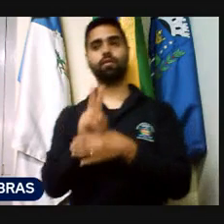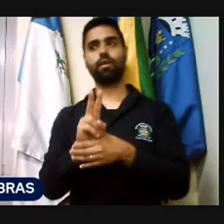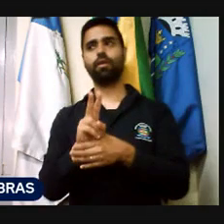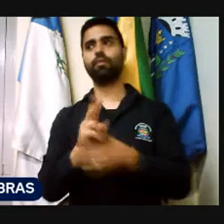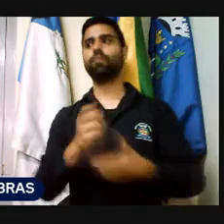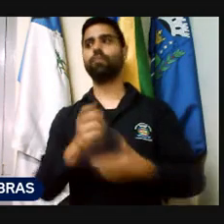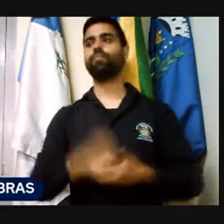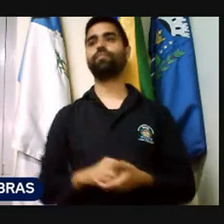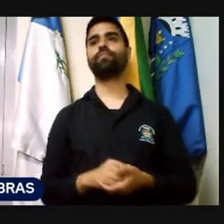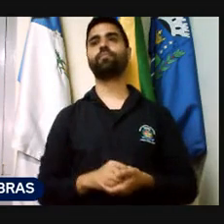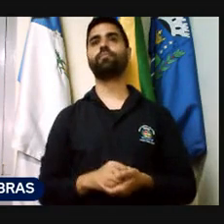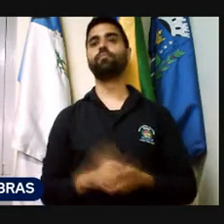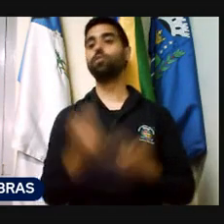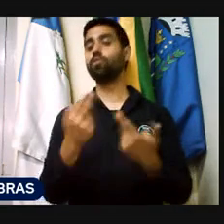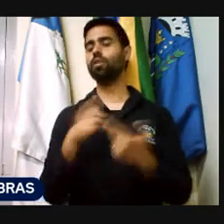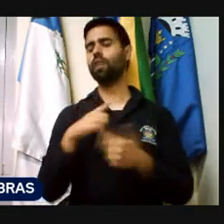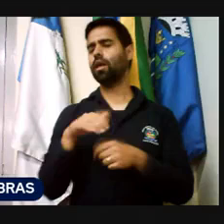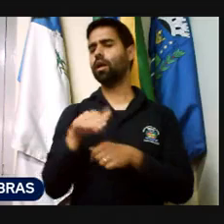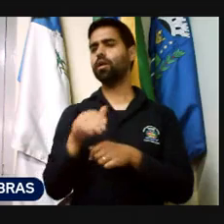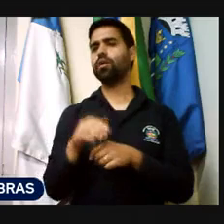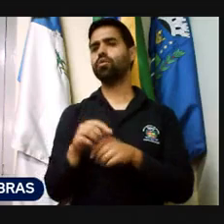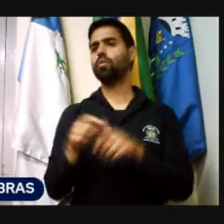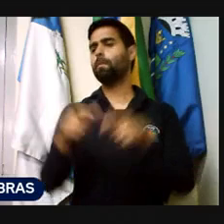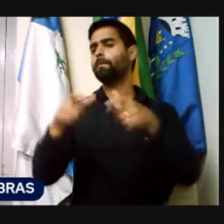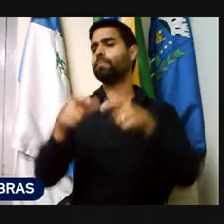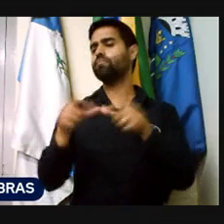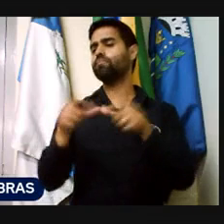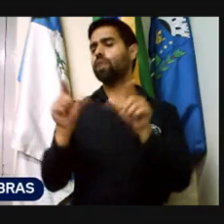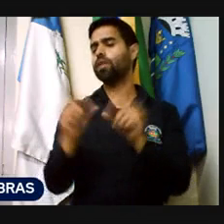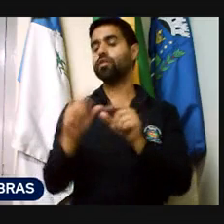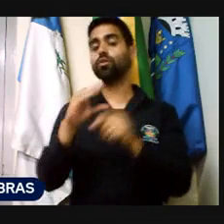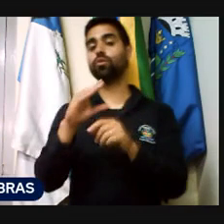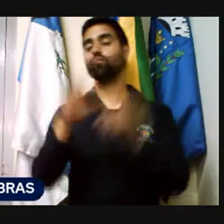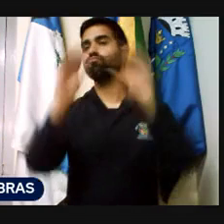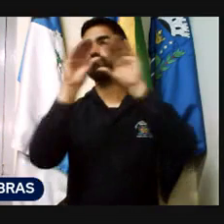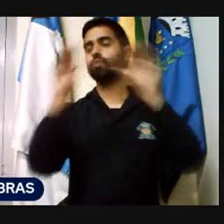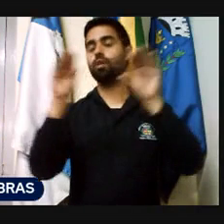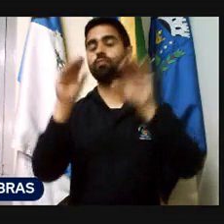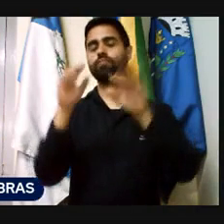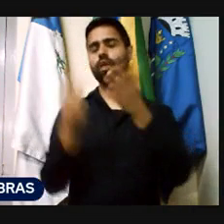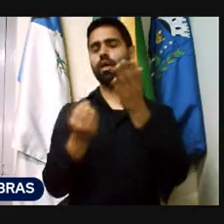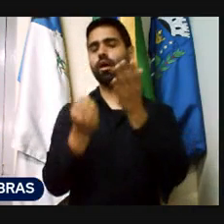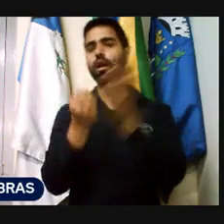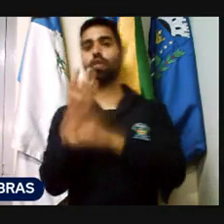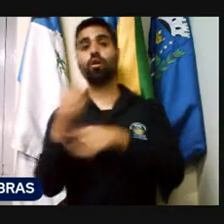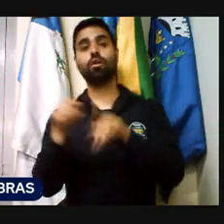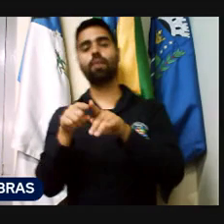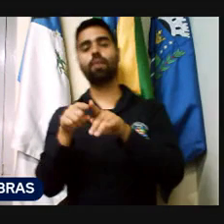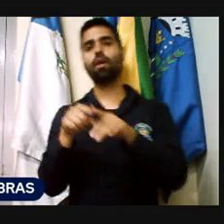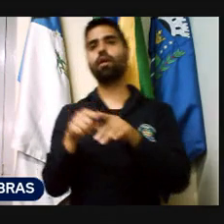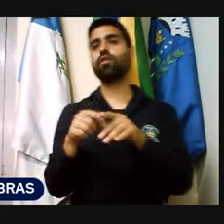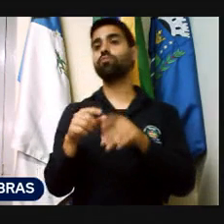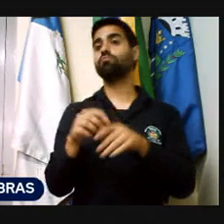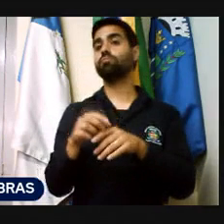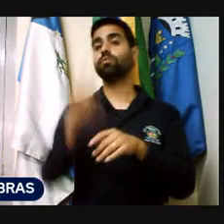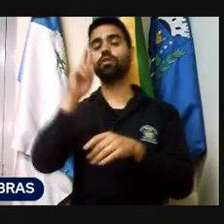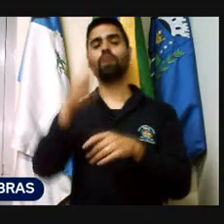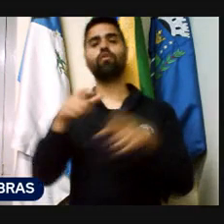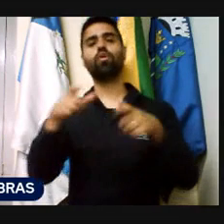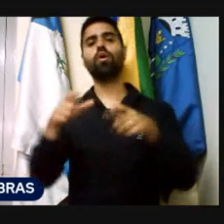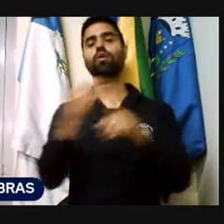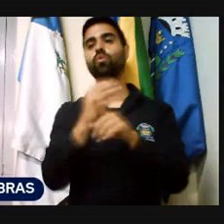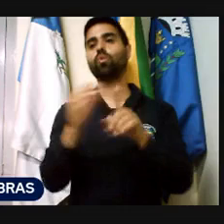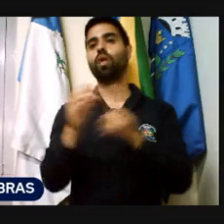céu, como carinhosamente se refere ao conservatório. Idealizadora, fundadora e proprietária do espaço